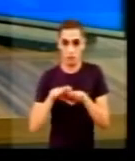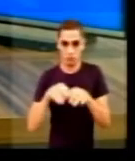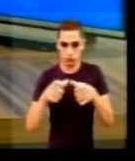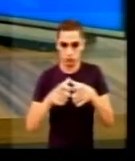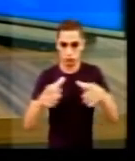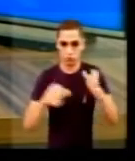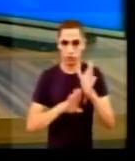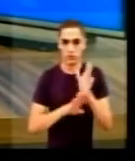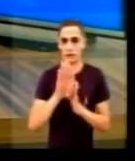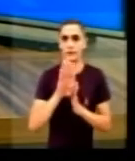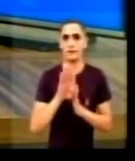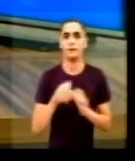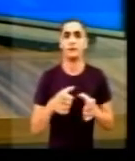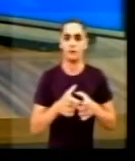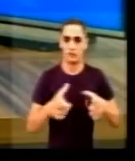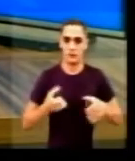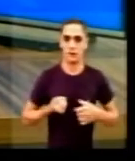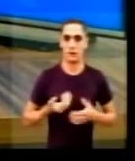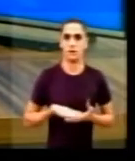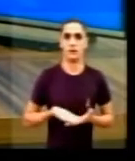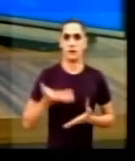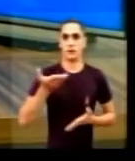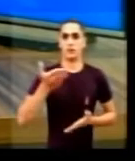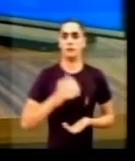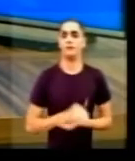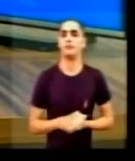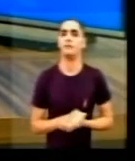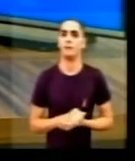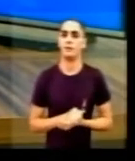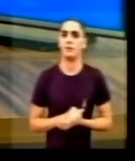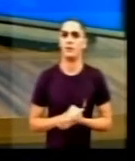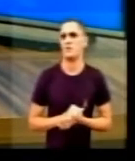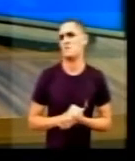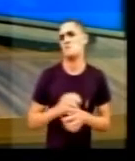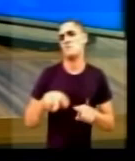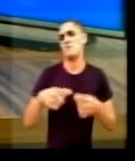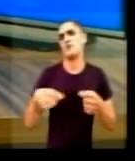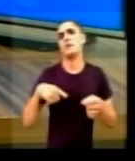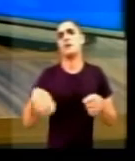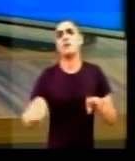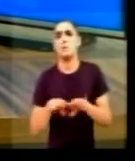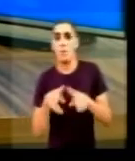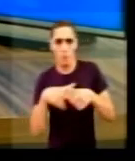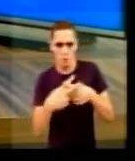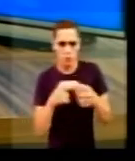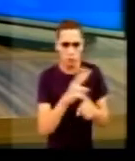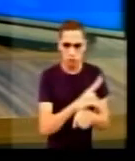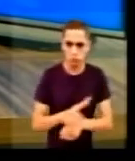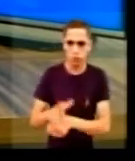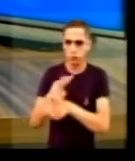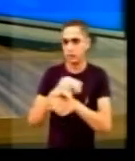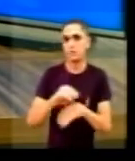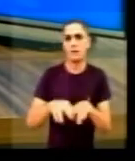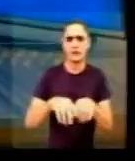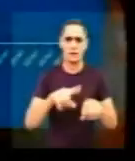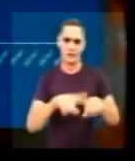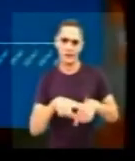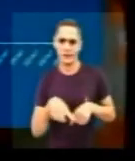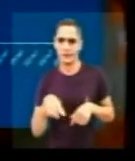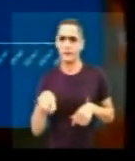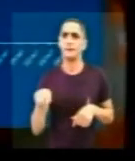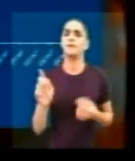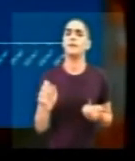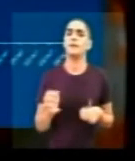manutenção praticamente dos mesmos números de UTI, e também com algumas variações, a manutenção dos números